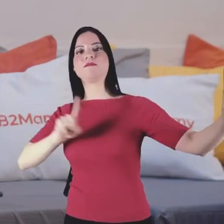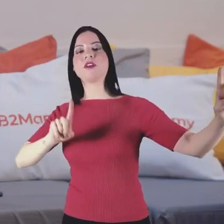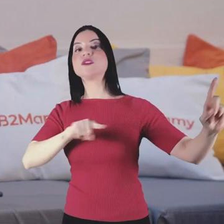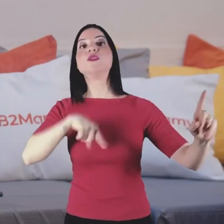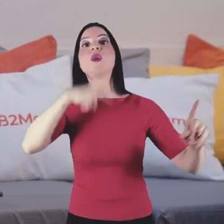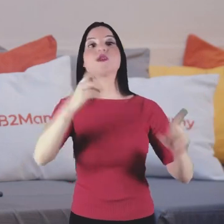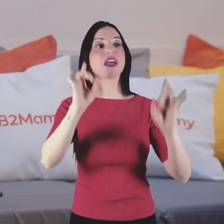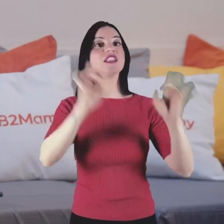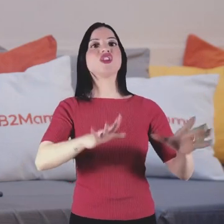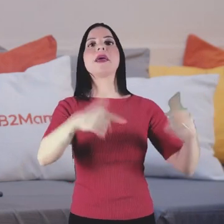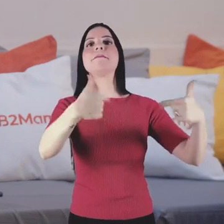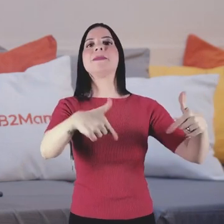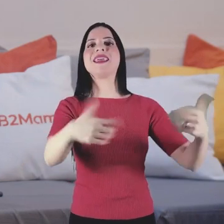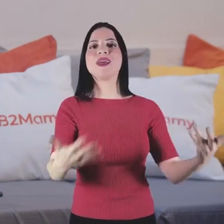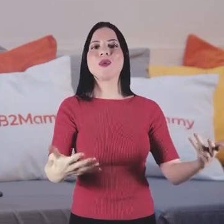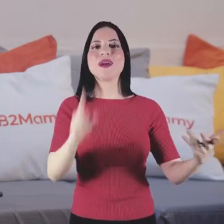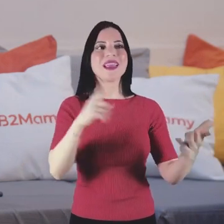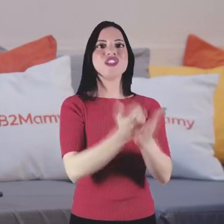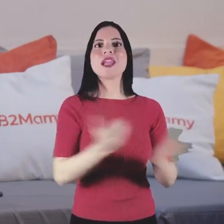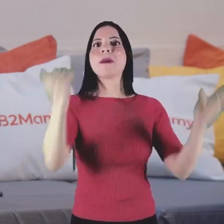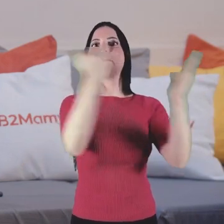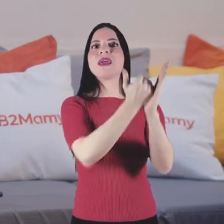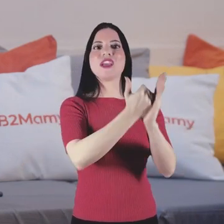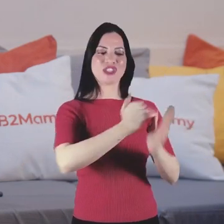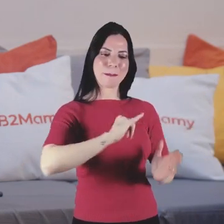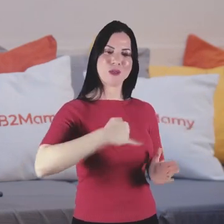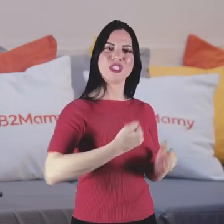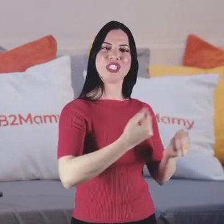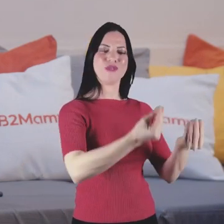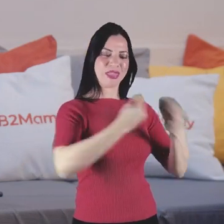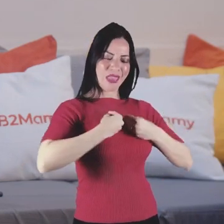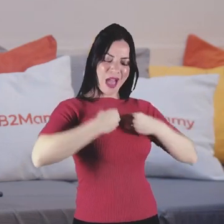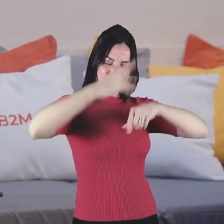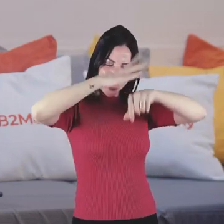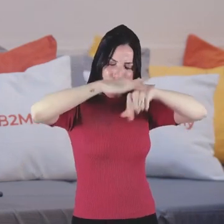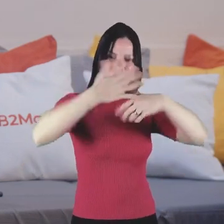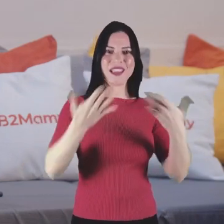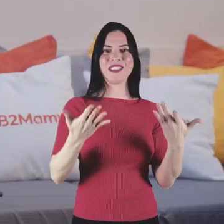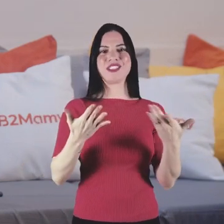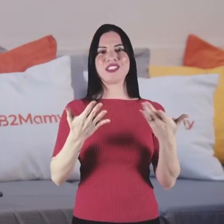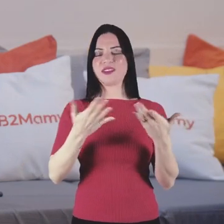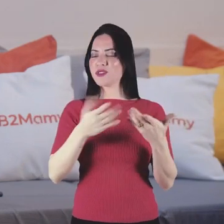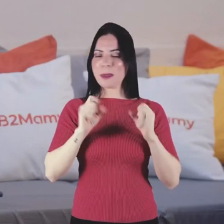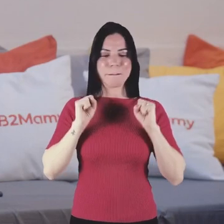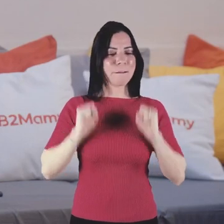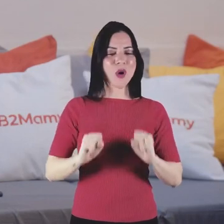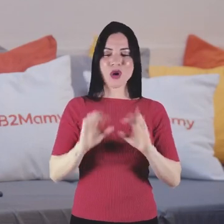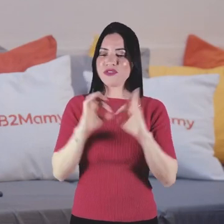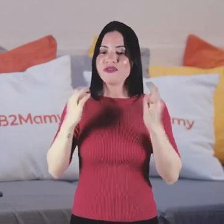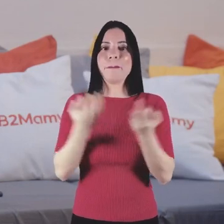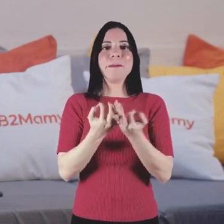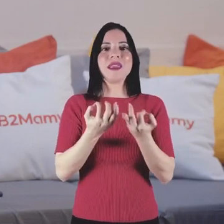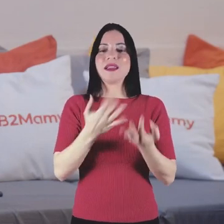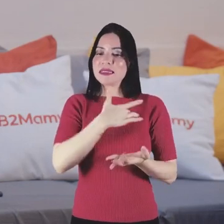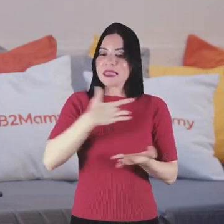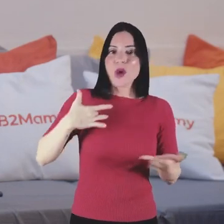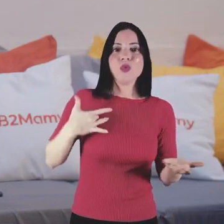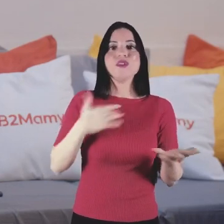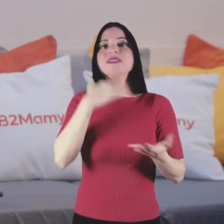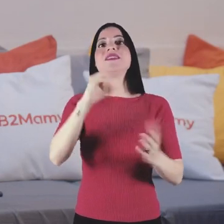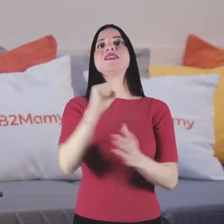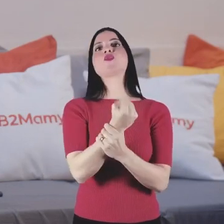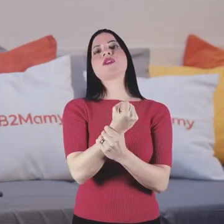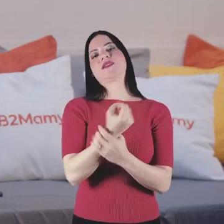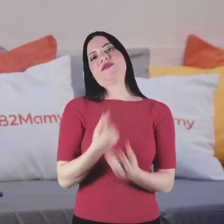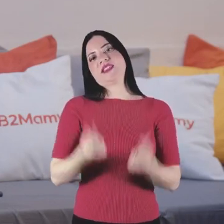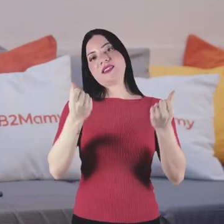liberdade financeira. Isso é dado, né? São fatos, né? Você não sai do emprego que é extremamente abusivo com você, que te deixa doente e que